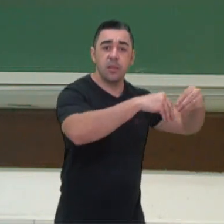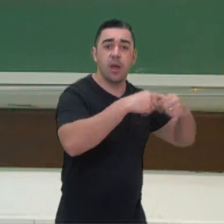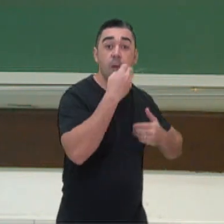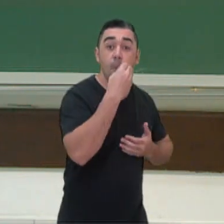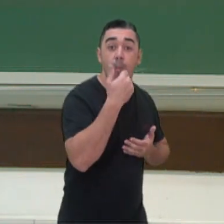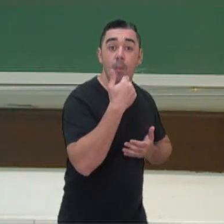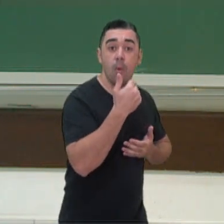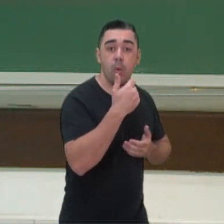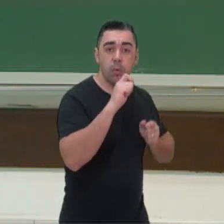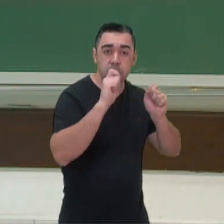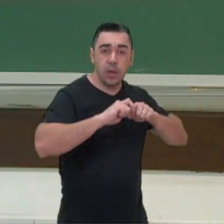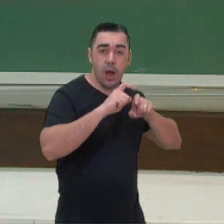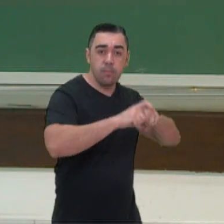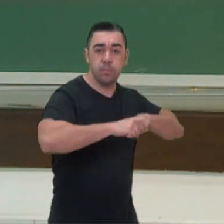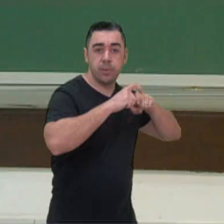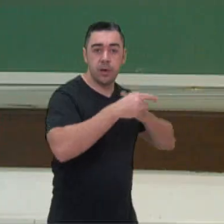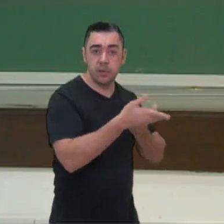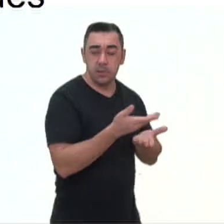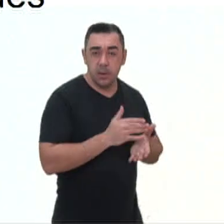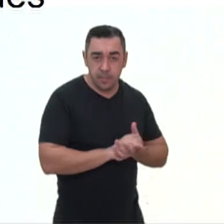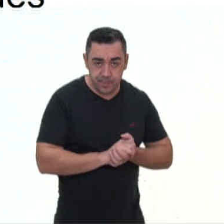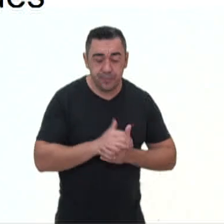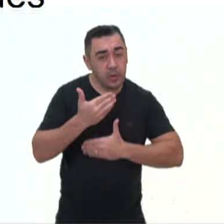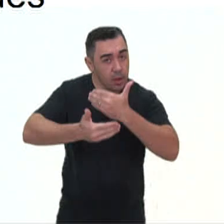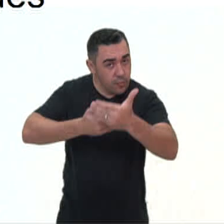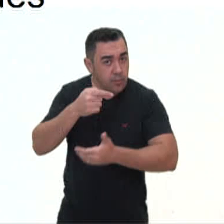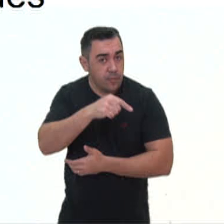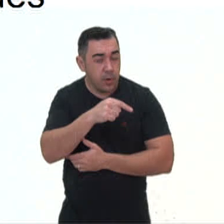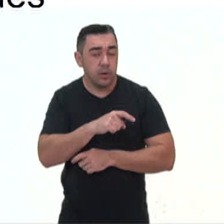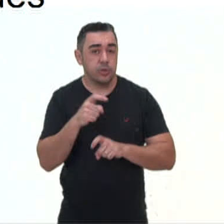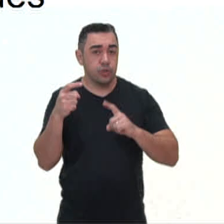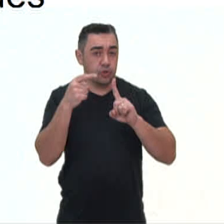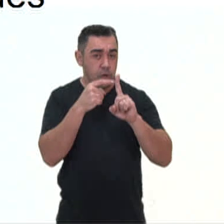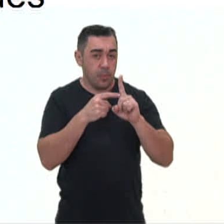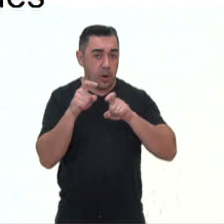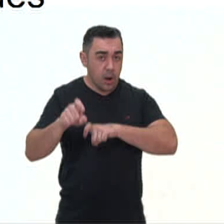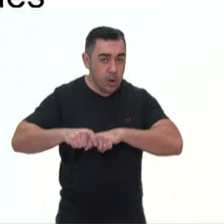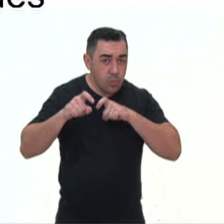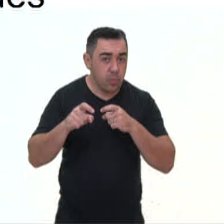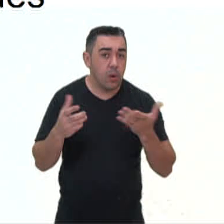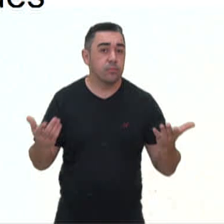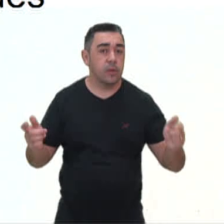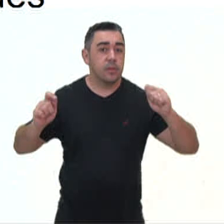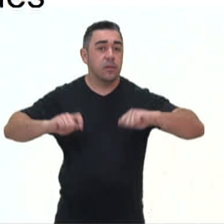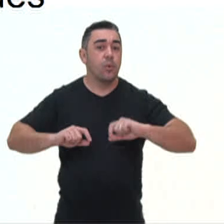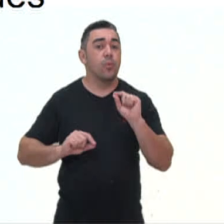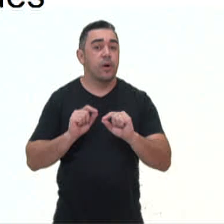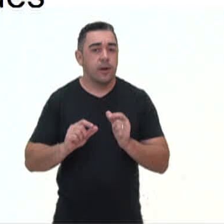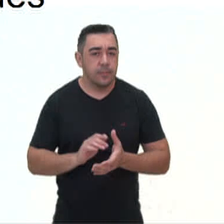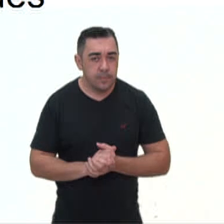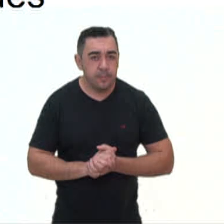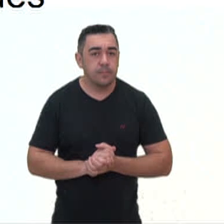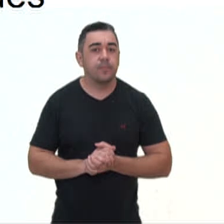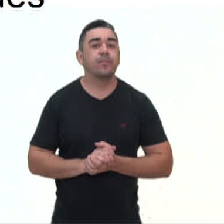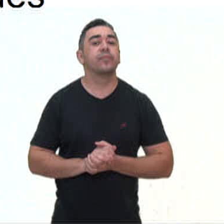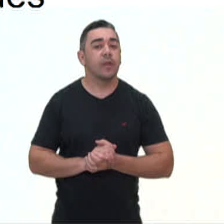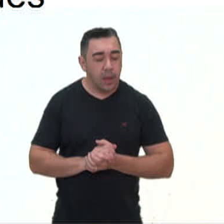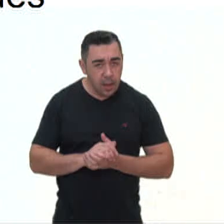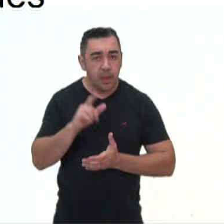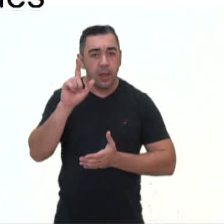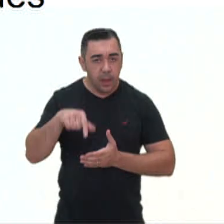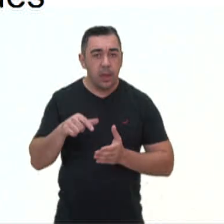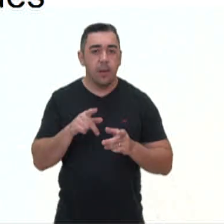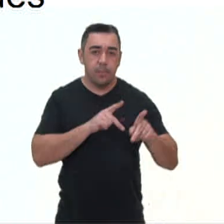solo. O desenvolvimento desse modo de produção agrícola possibilitou o quê? Que as chamadas